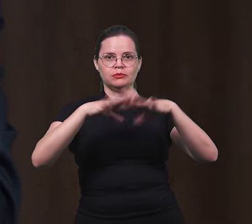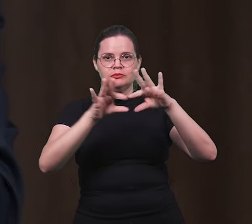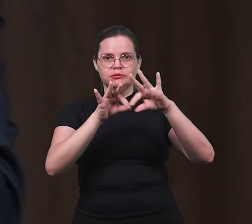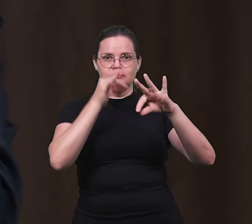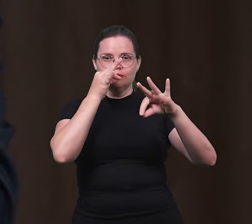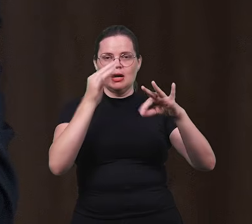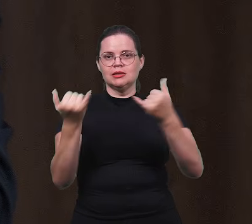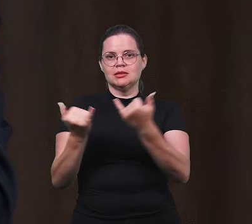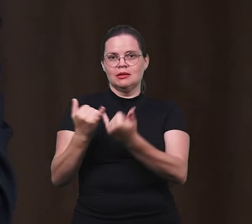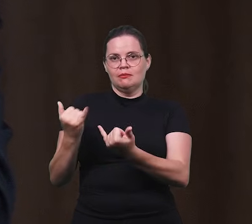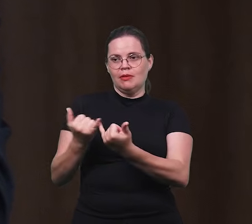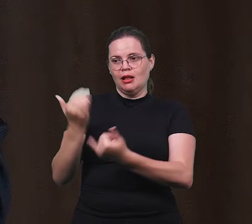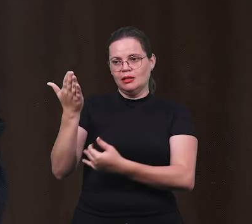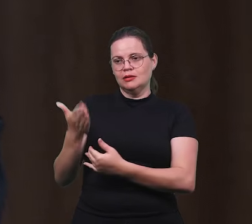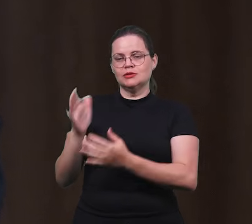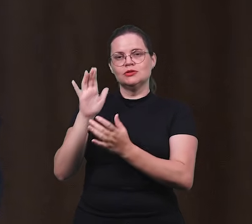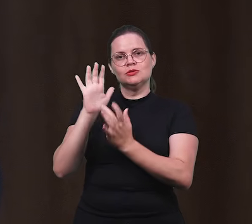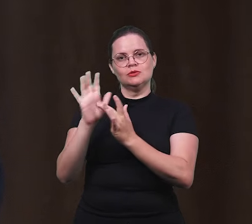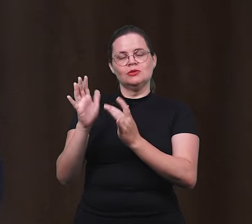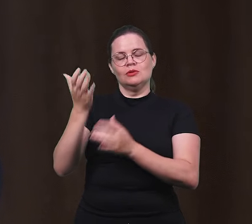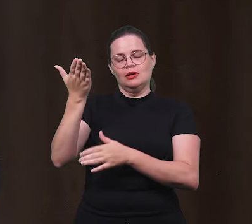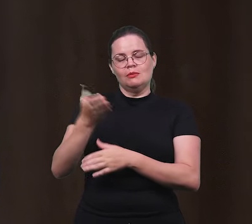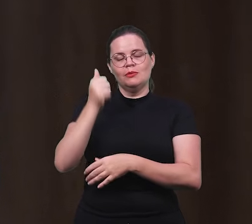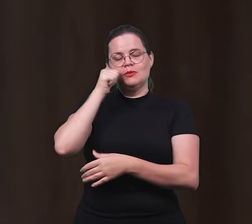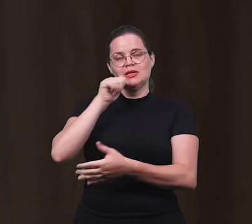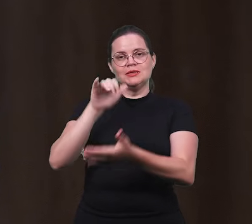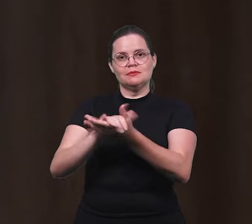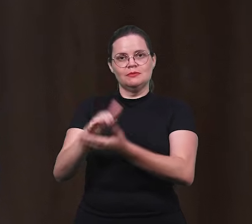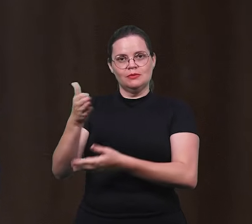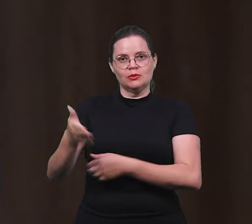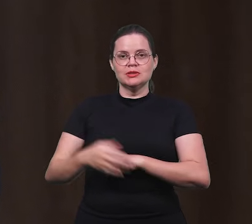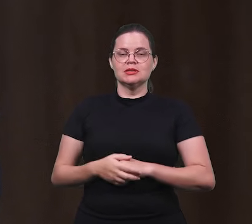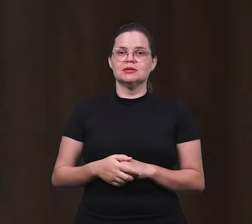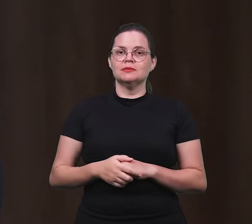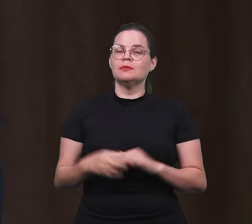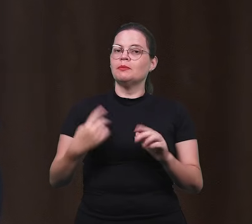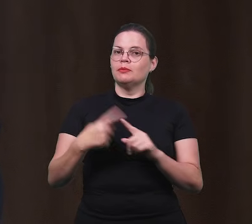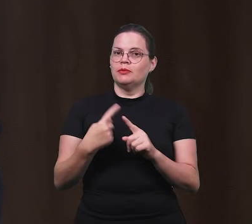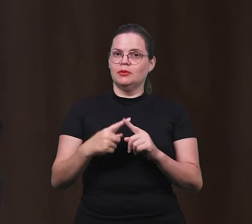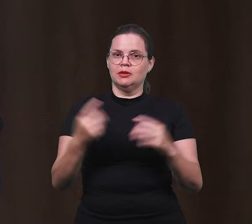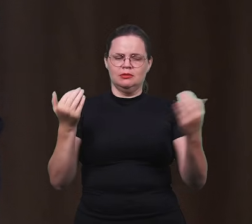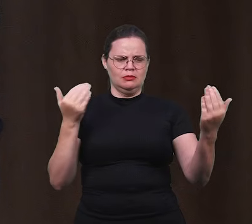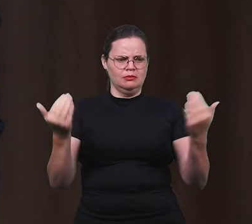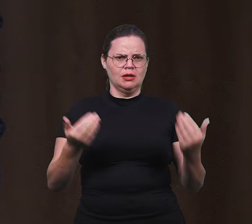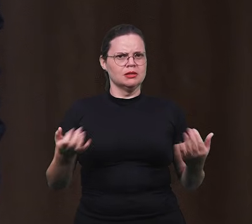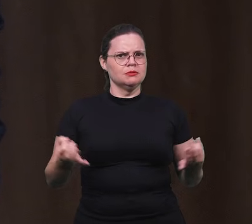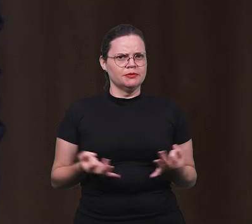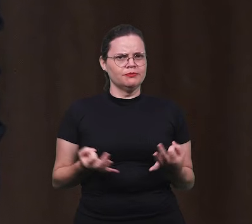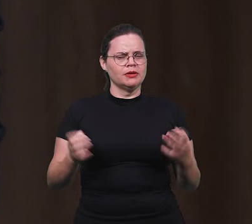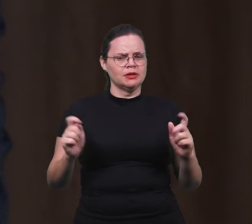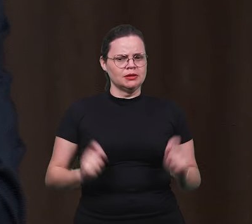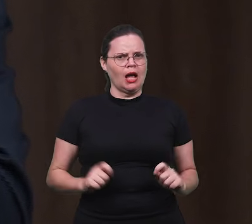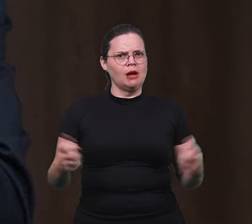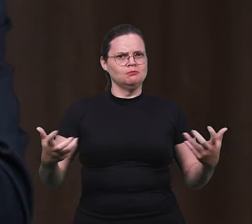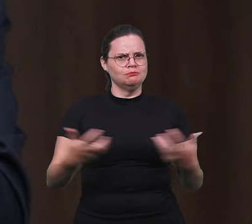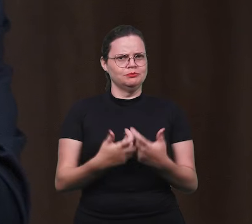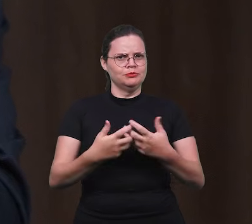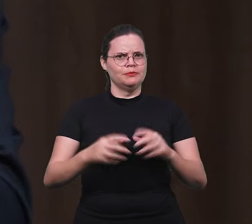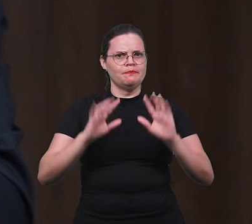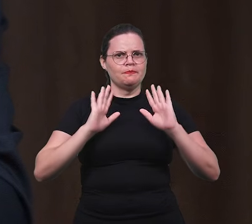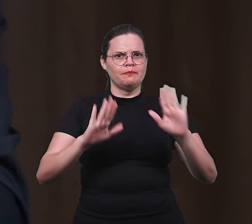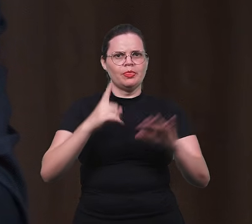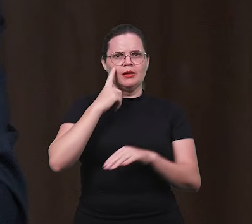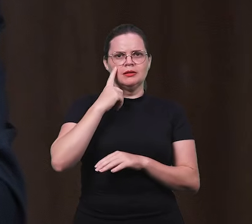esposa, porque a palavra é perfeita na comparação. Exatamente. Ela é perfeita na comparação. Mas um ponto